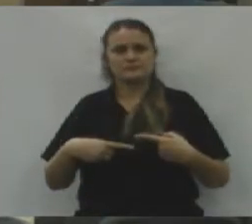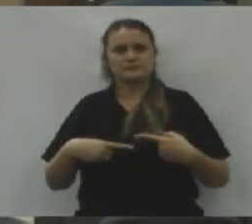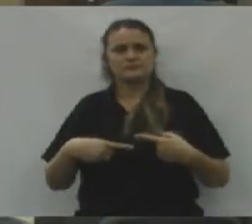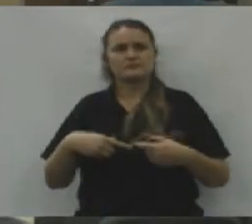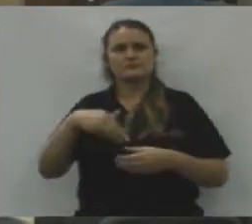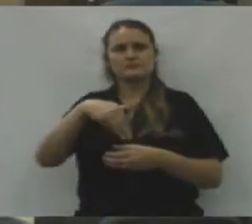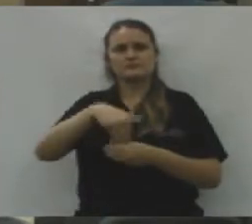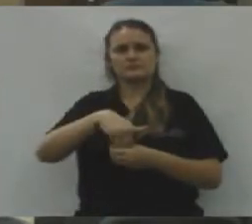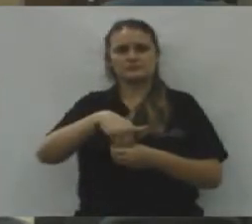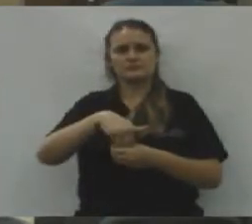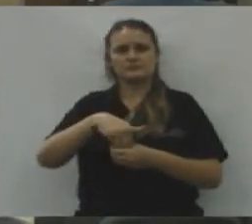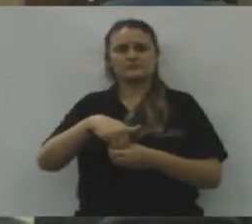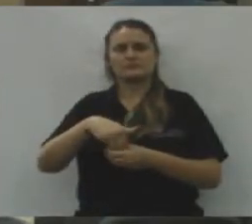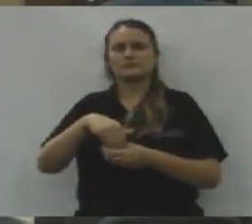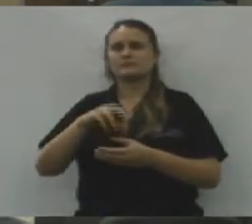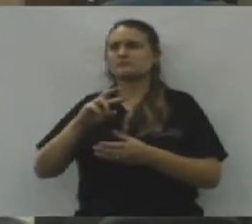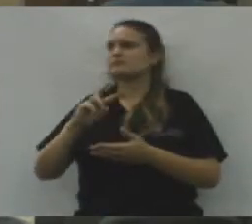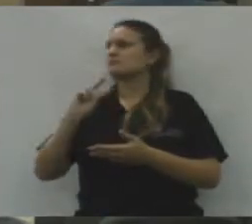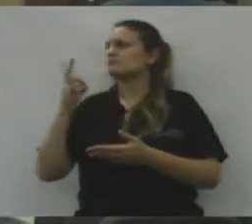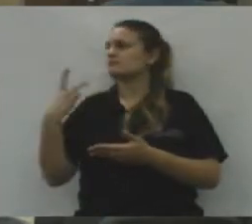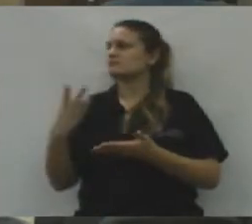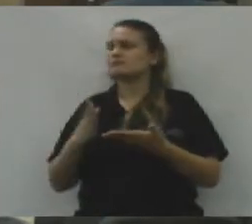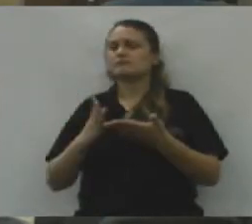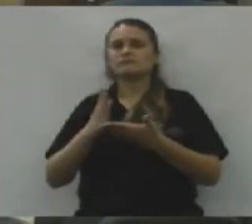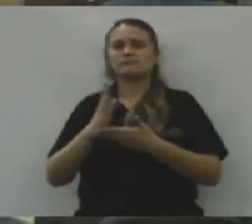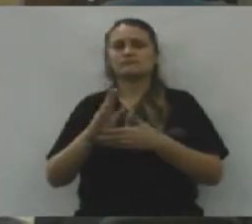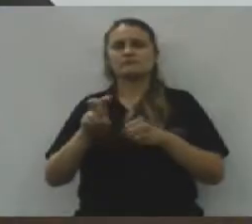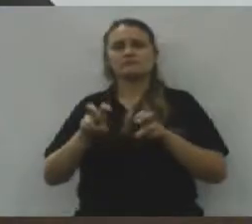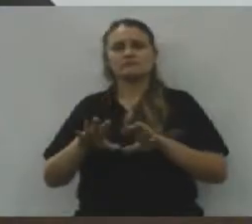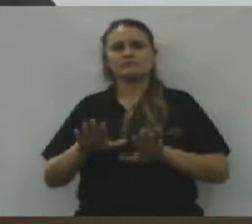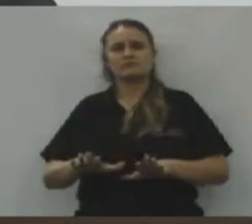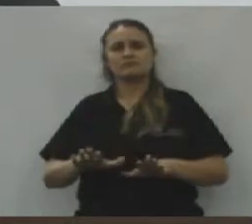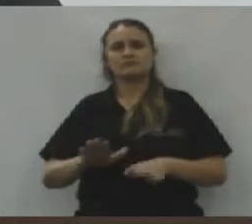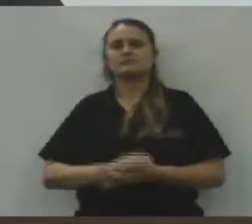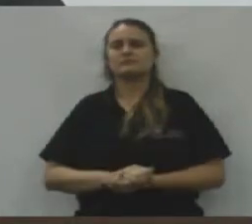em votação, senhores vereadores que aprovam, permaneçam como estão.